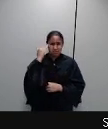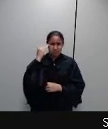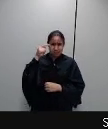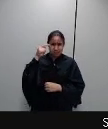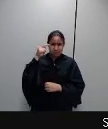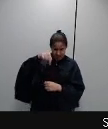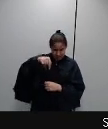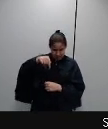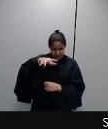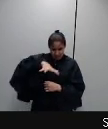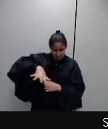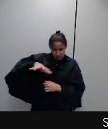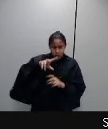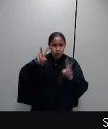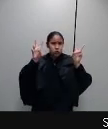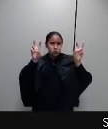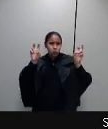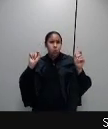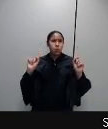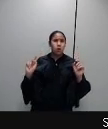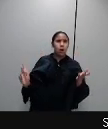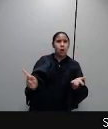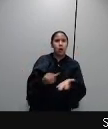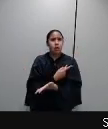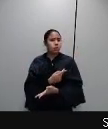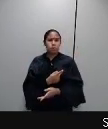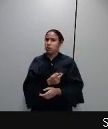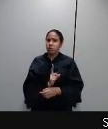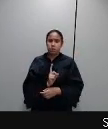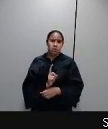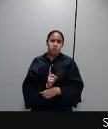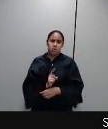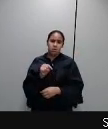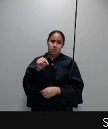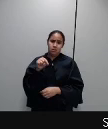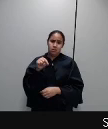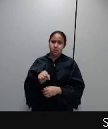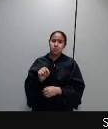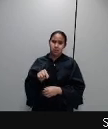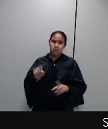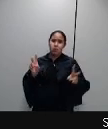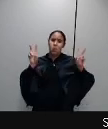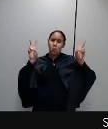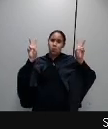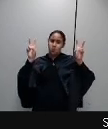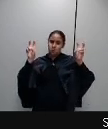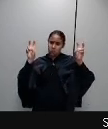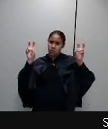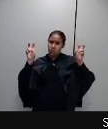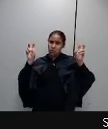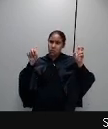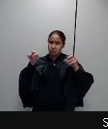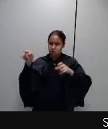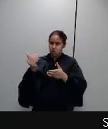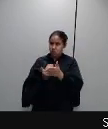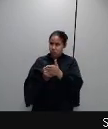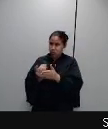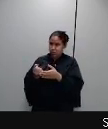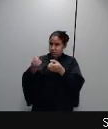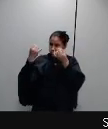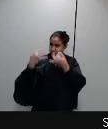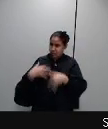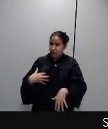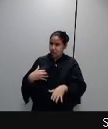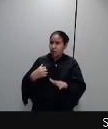fática Justamente a matéria que foi o tema que foi consolidado na água enunciado da súmula 45 não Nossa sua que